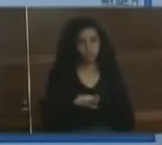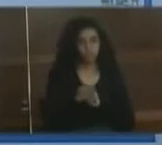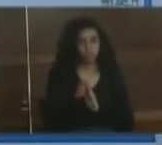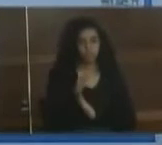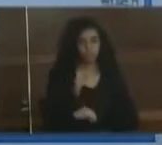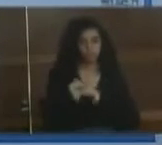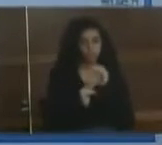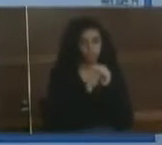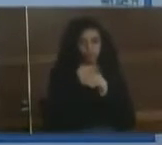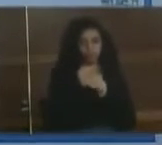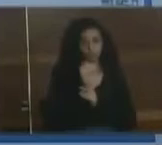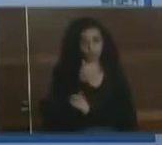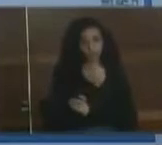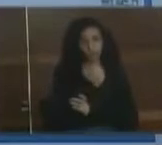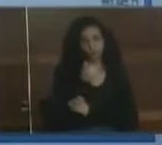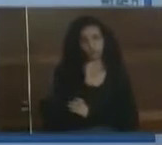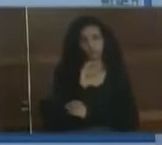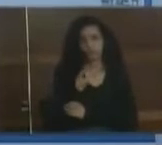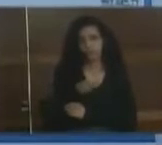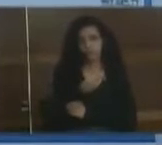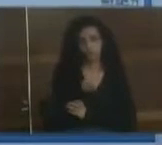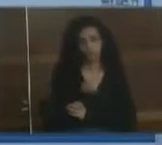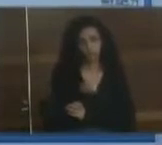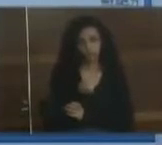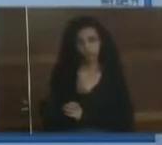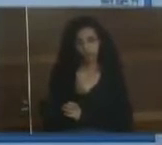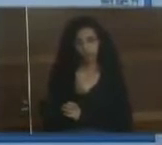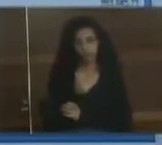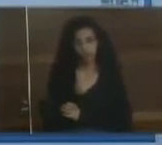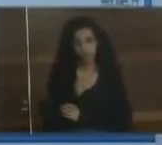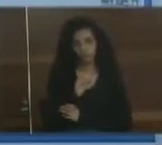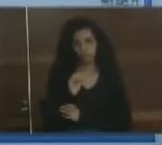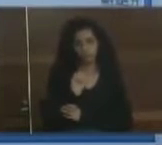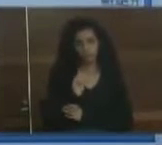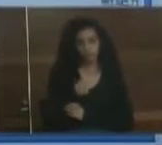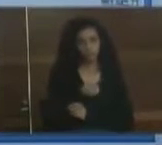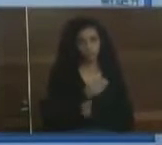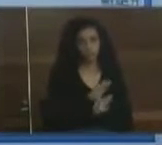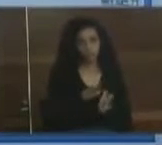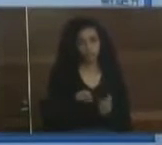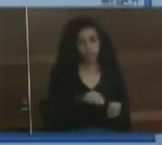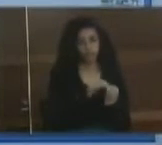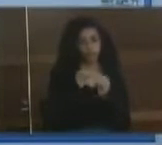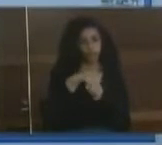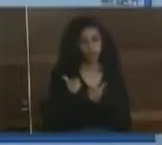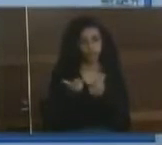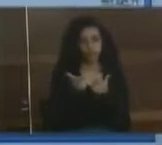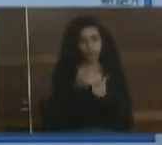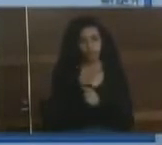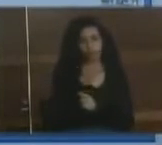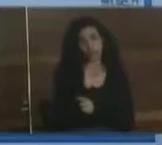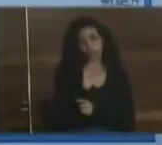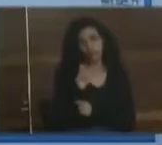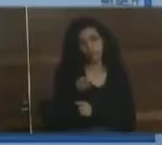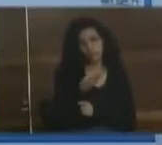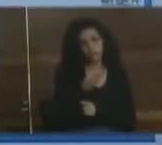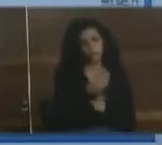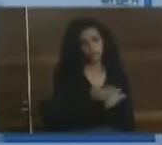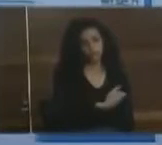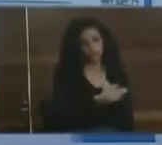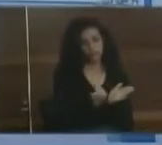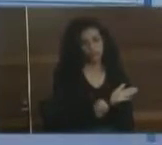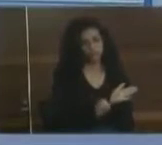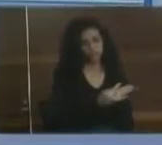fnde 11750000 outras transferências da união três milhões de 370.000 página